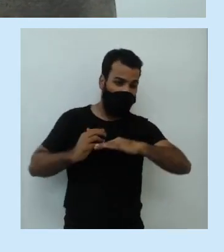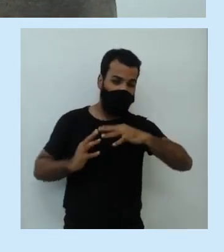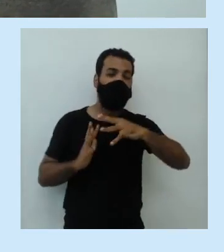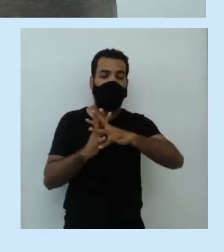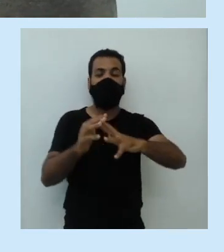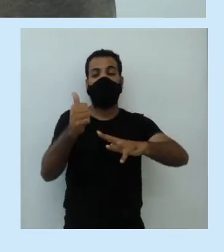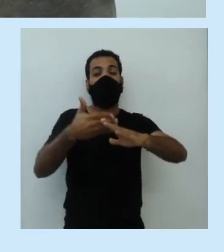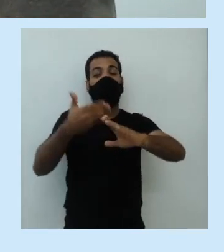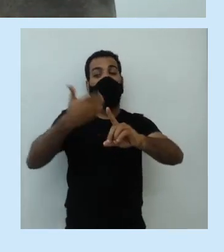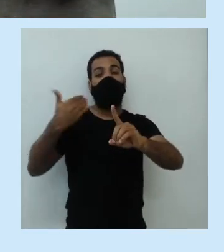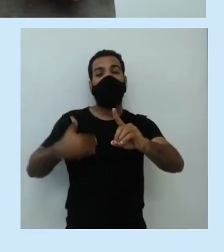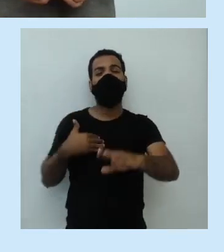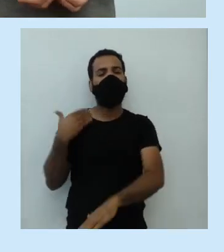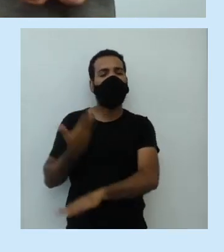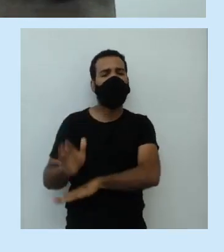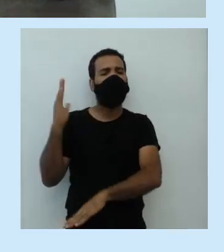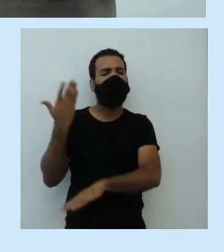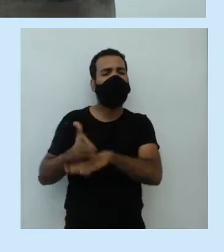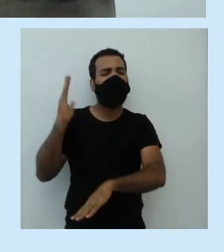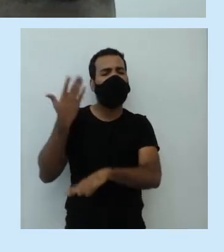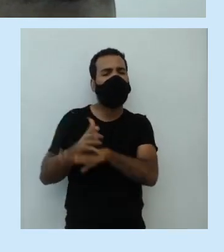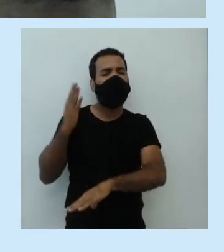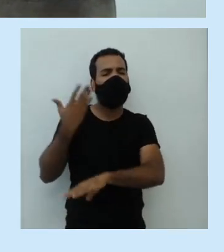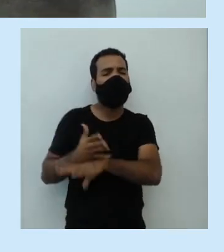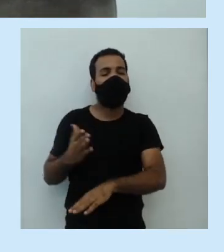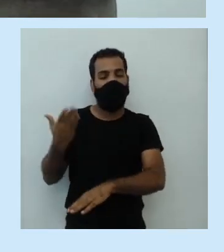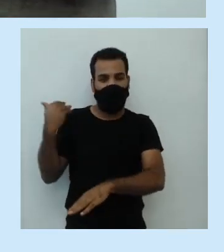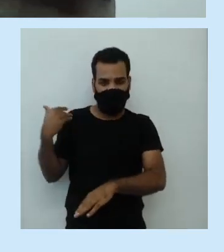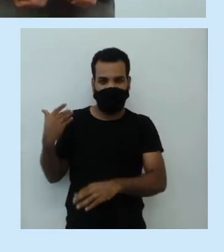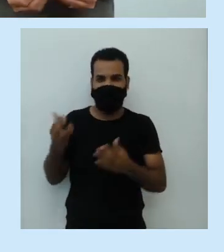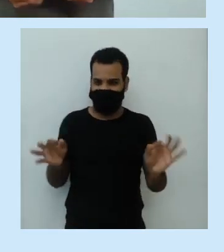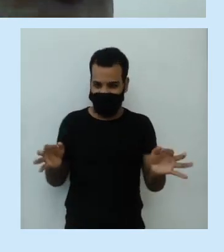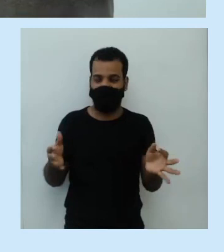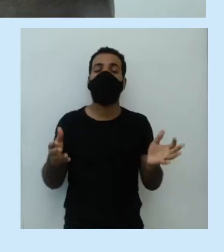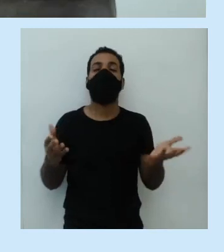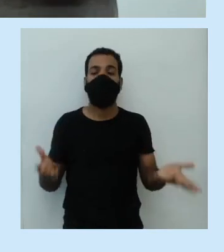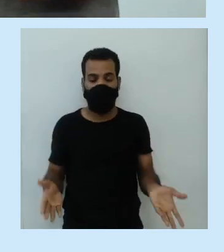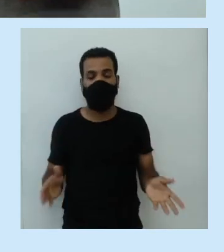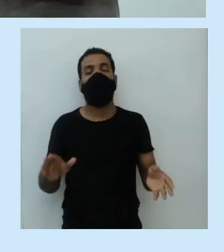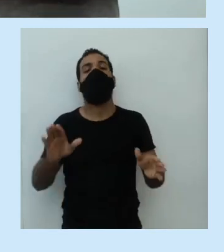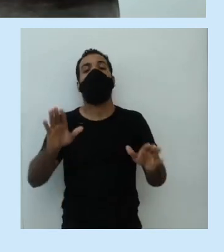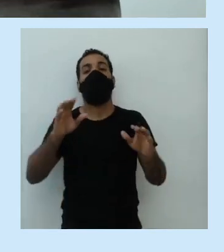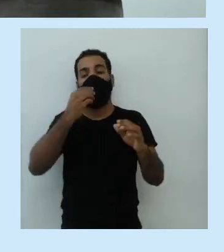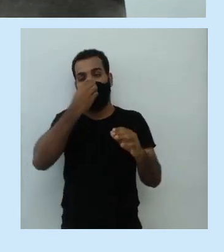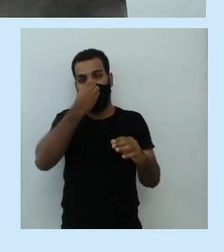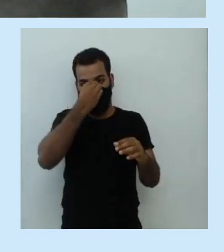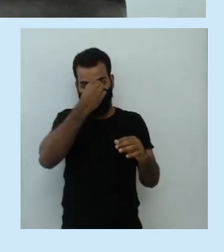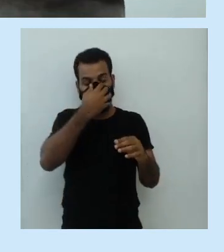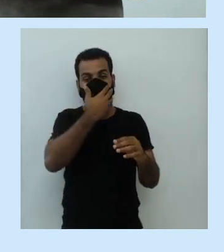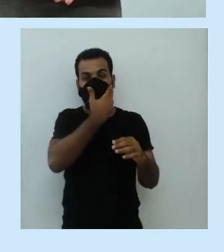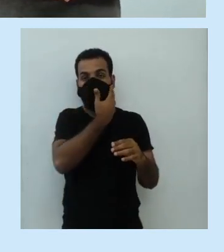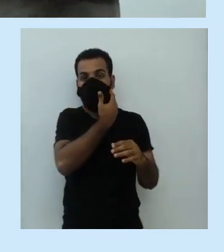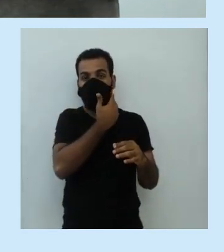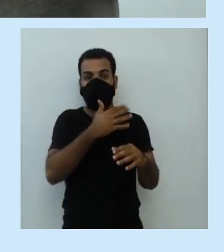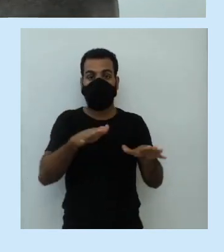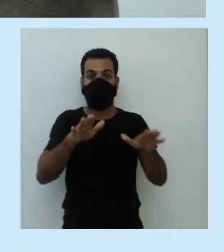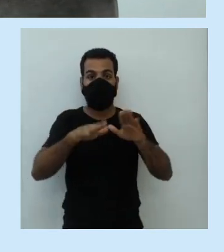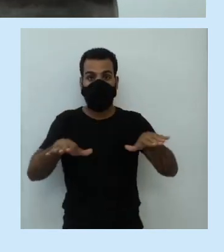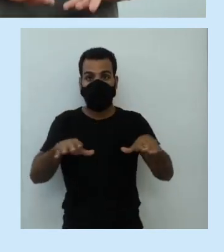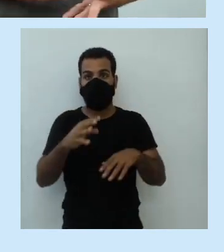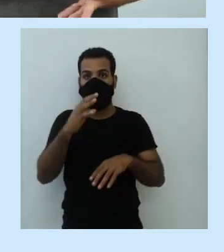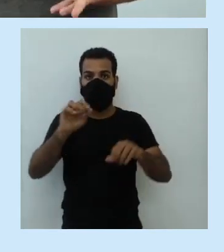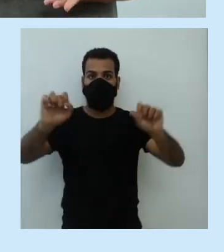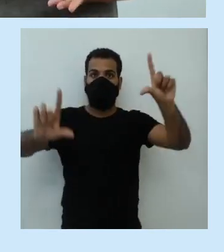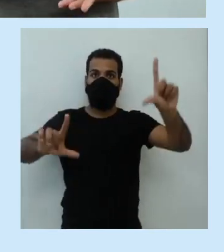muito delicado que a gente permita que uma criança passe horas diante de